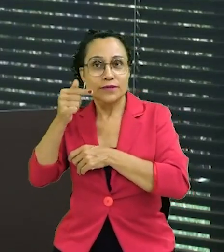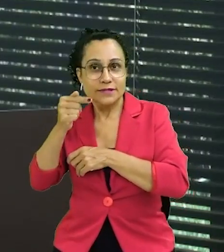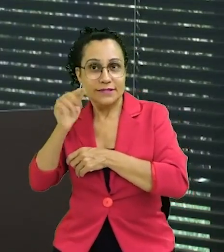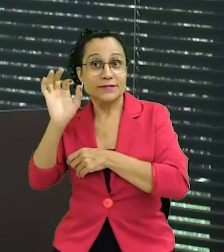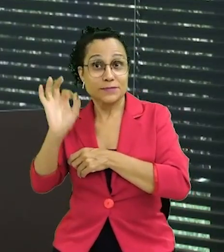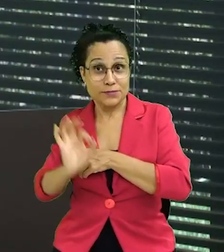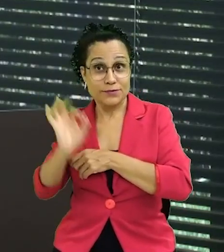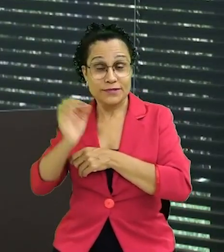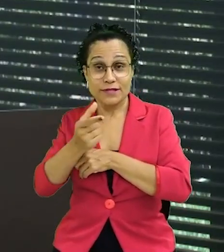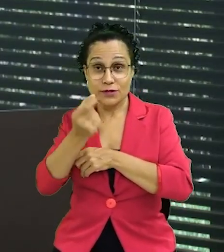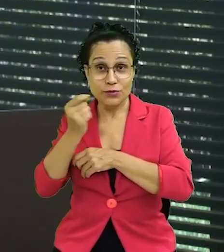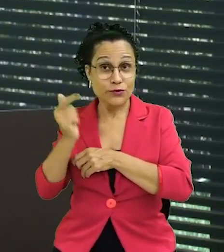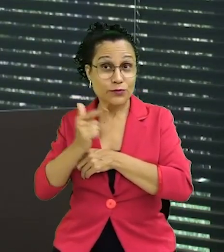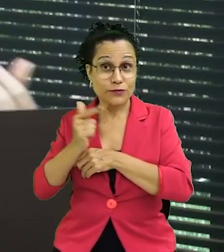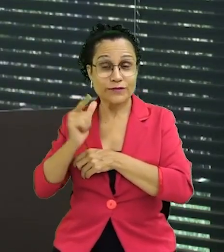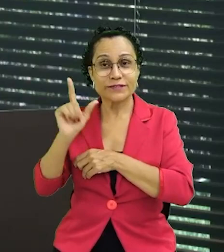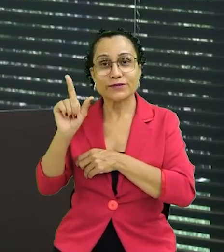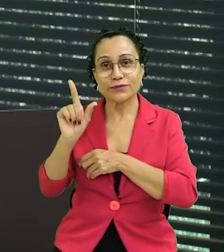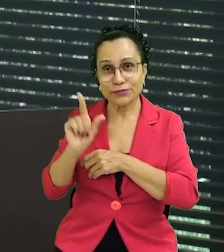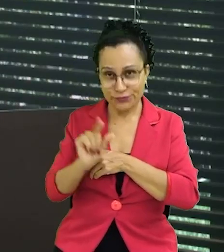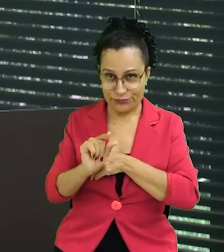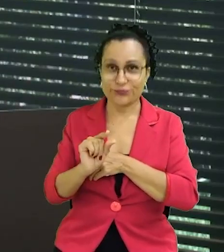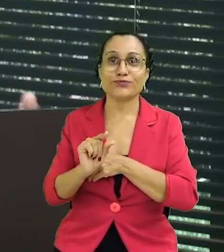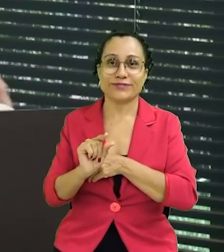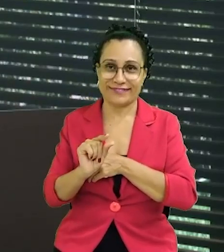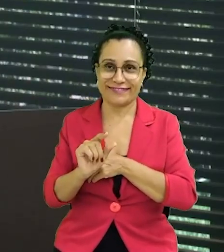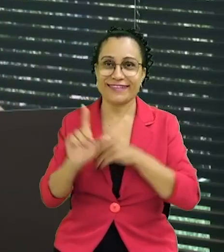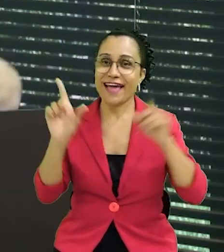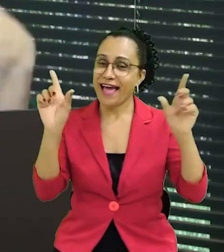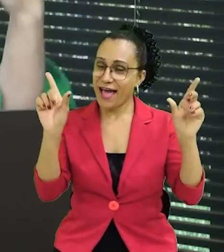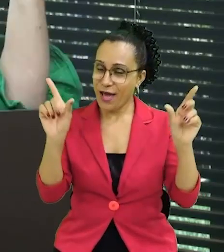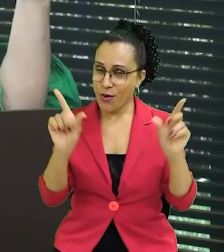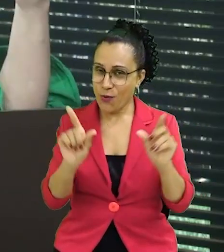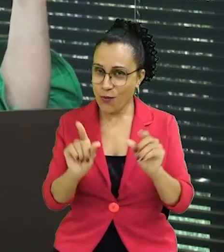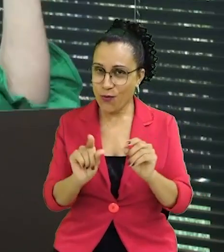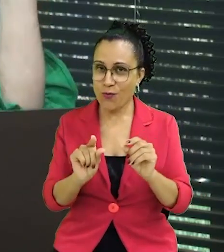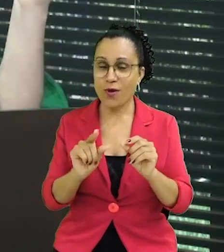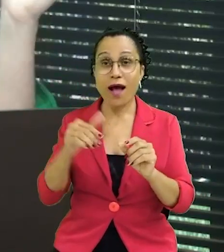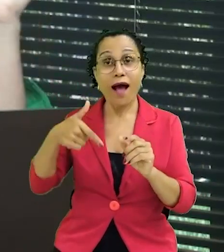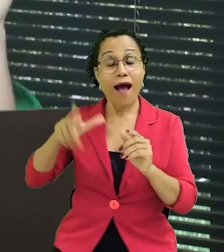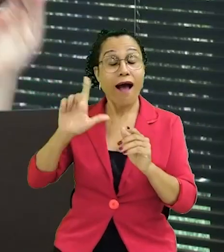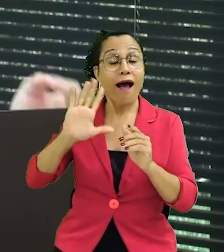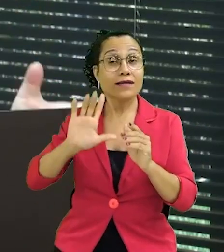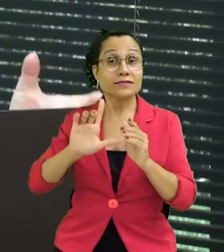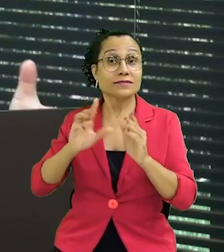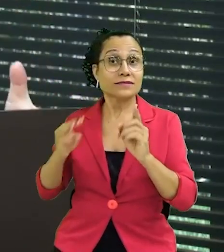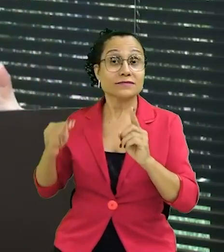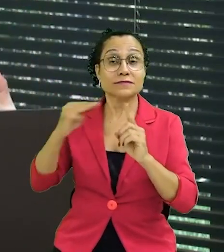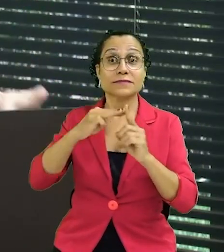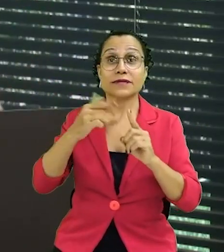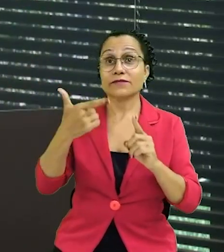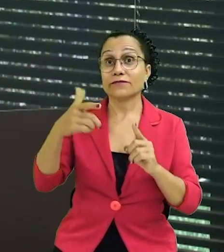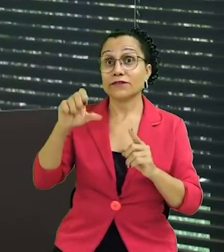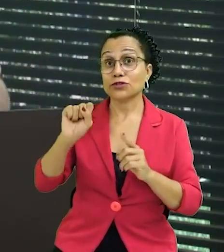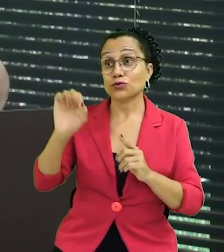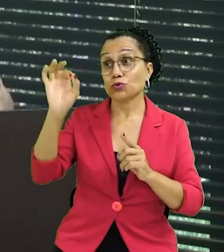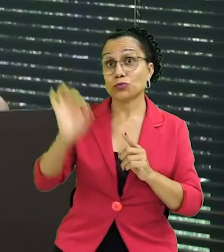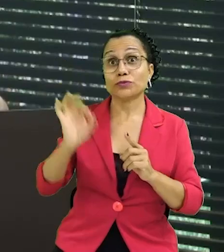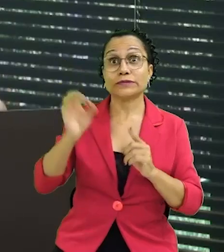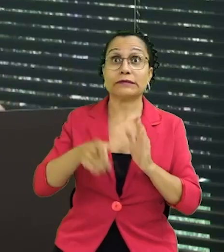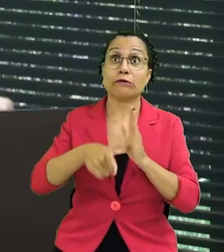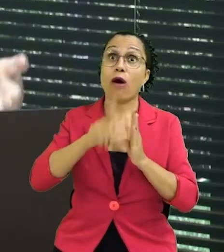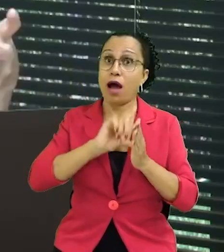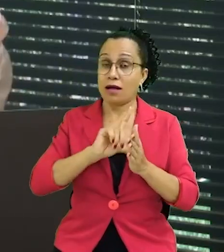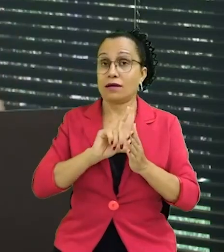3,47% em 2022, bem abaixo de uma meta máxima que era esperada de 28%.